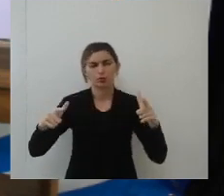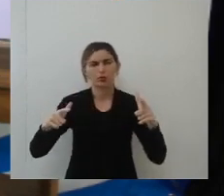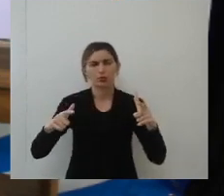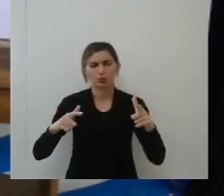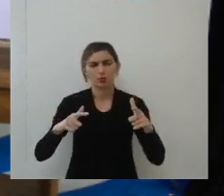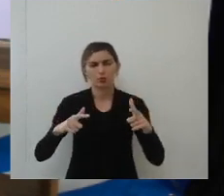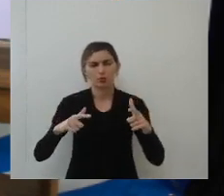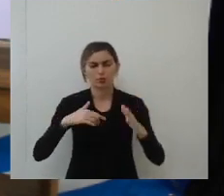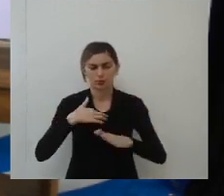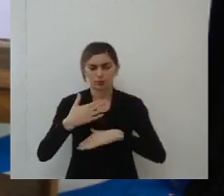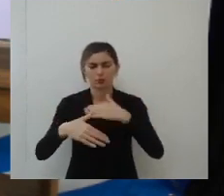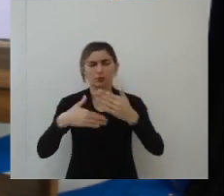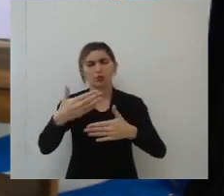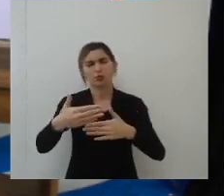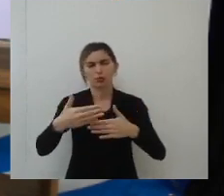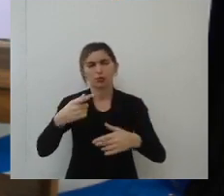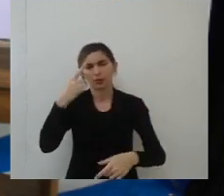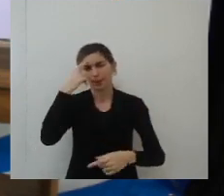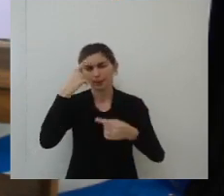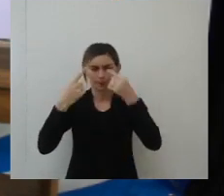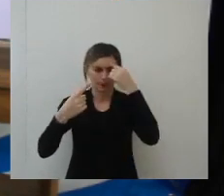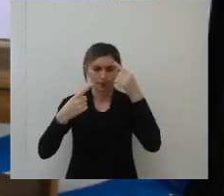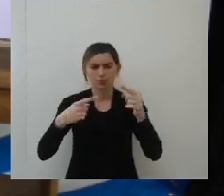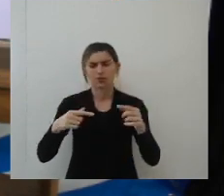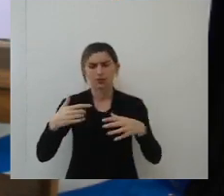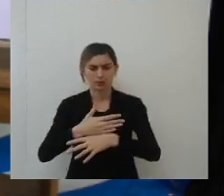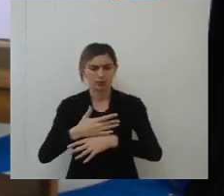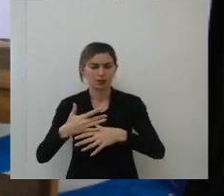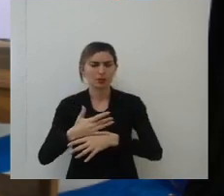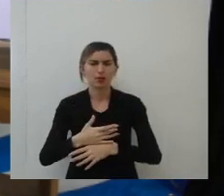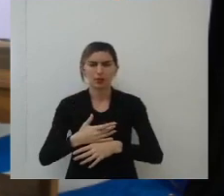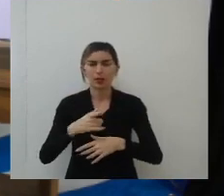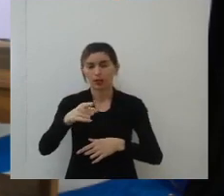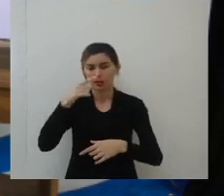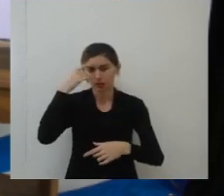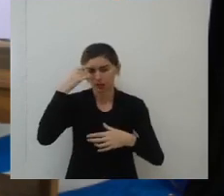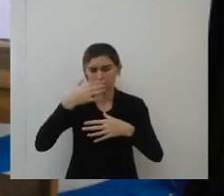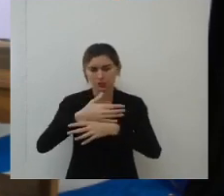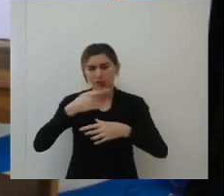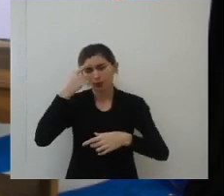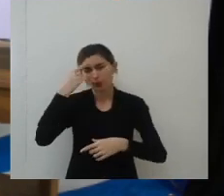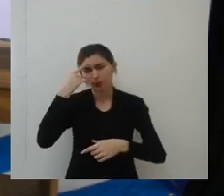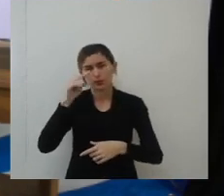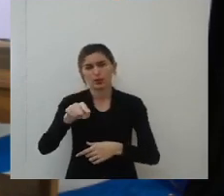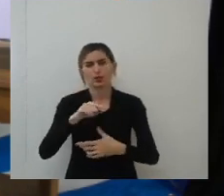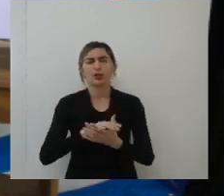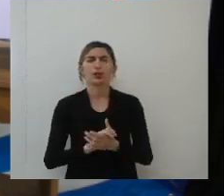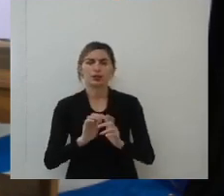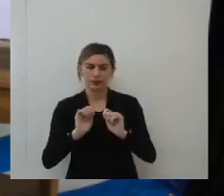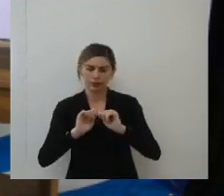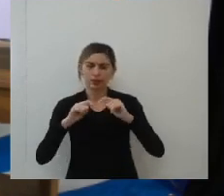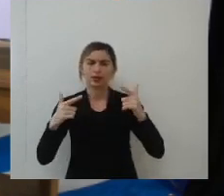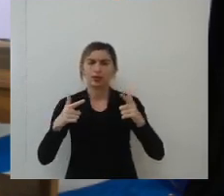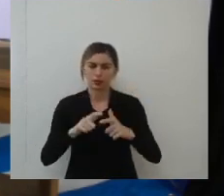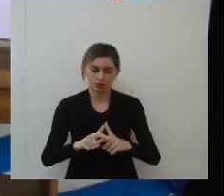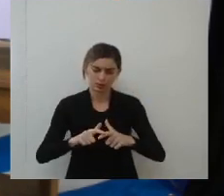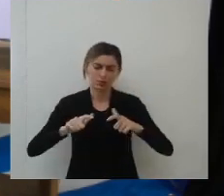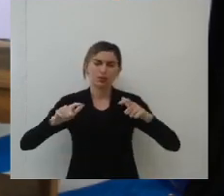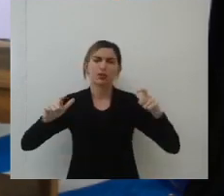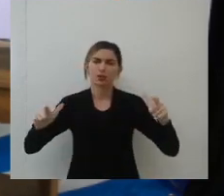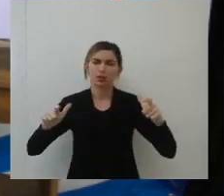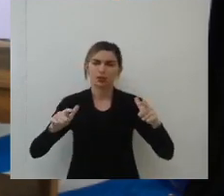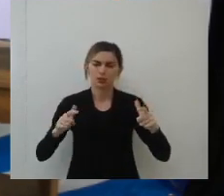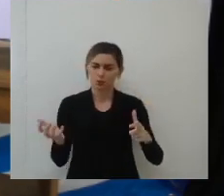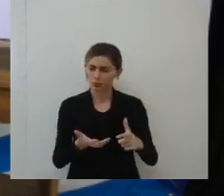do processo de se pensar a cidade. Então a cidade foi pensada. E aí, é claro, ela cresceu e cresceu de